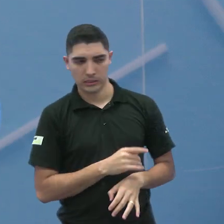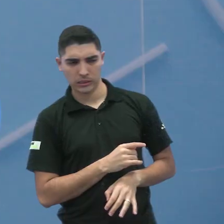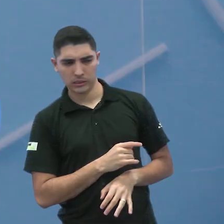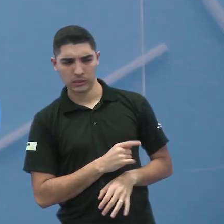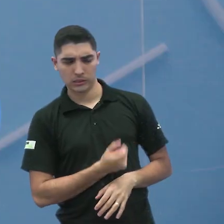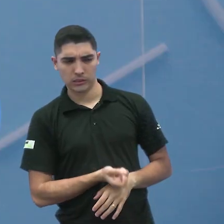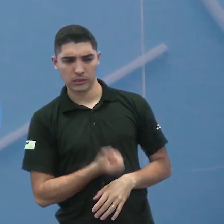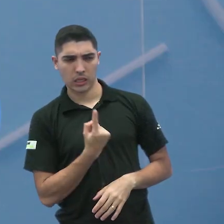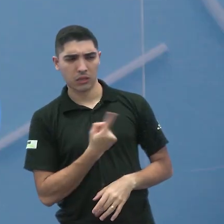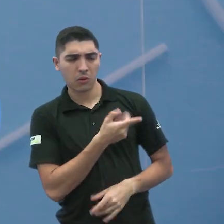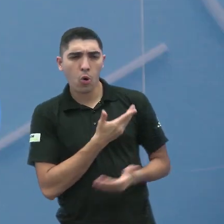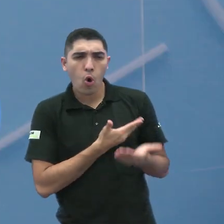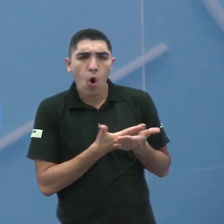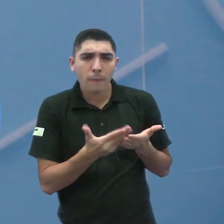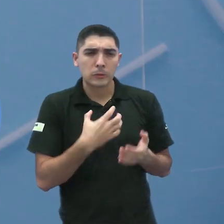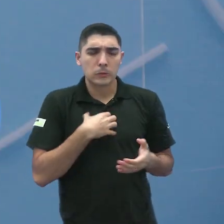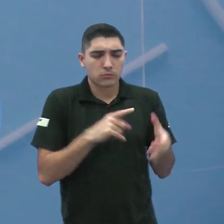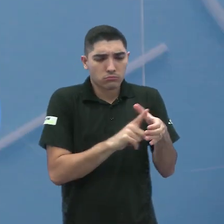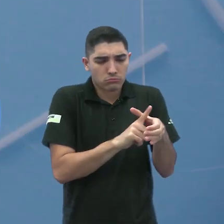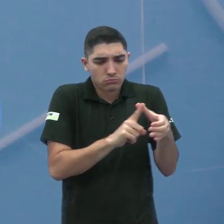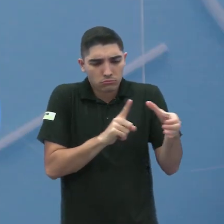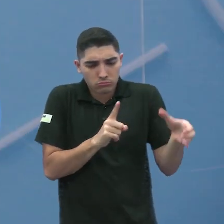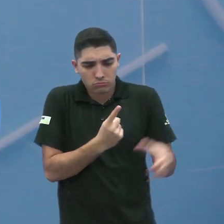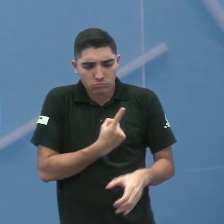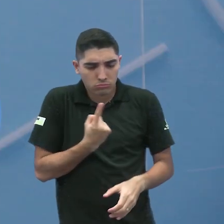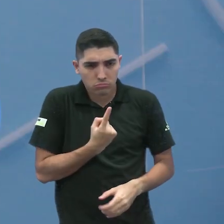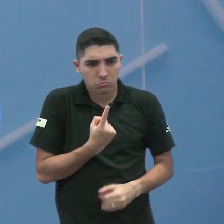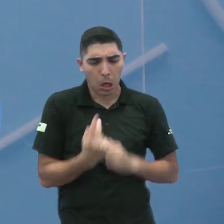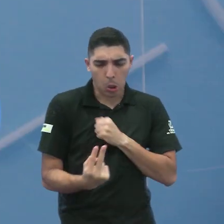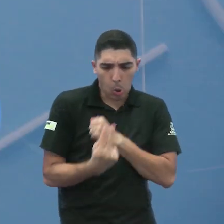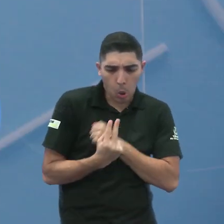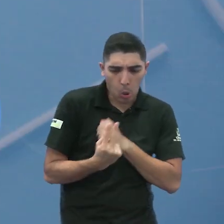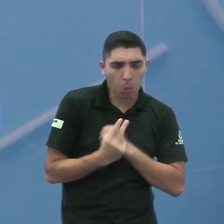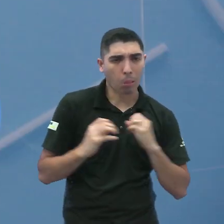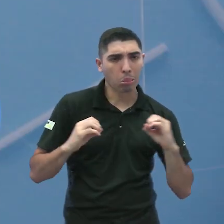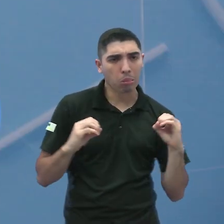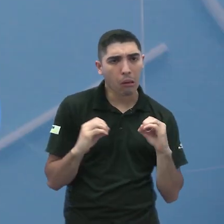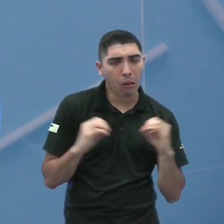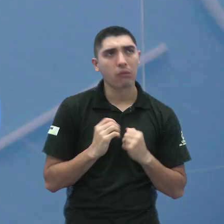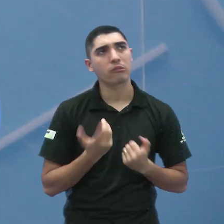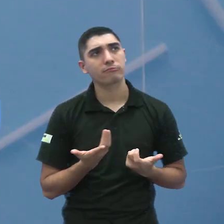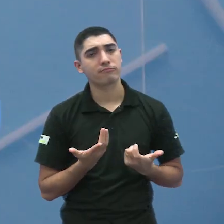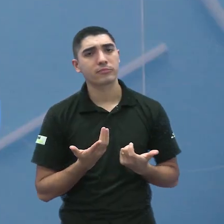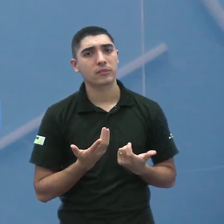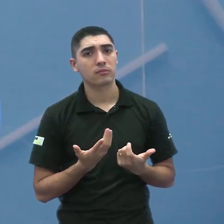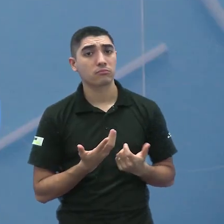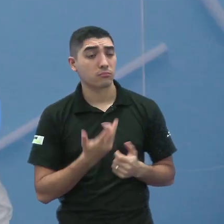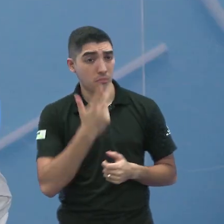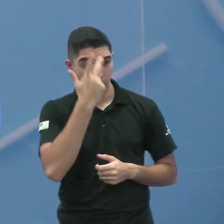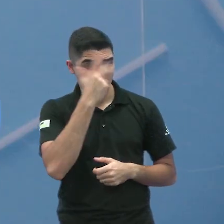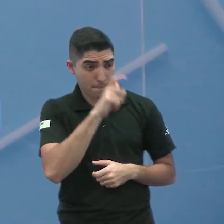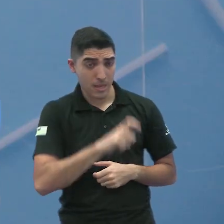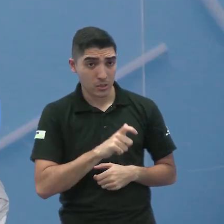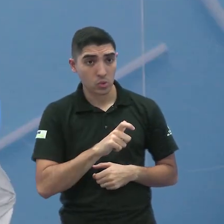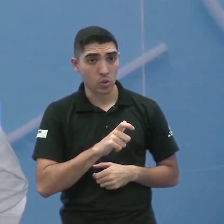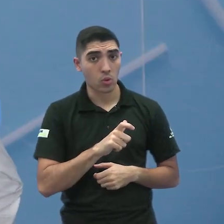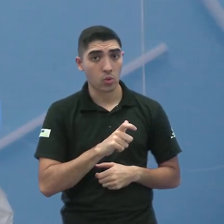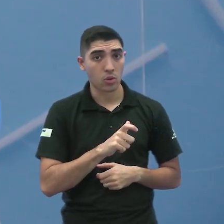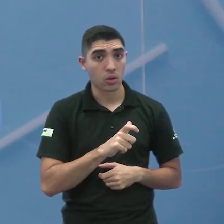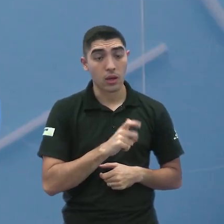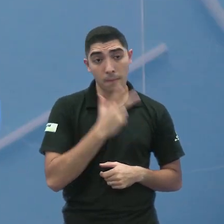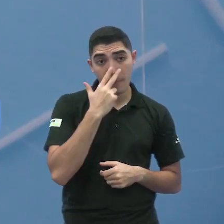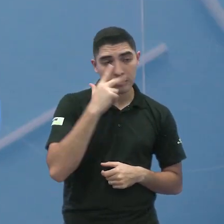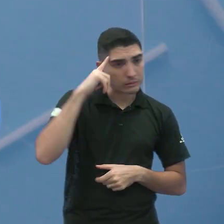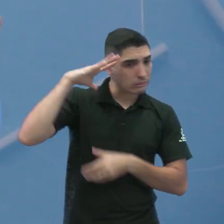de alerta, se isolou, começou a se cuidar mal, começou a ter, se a pessoa aí